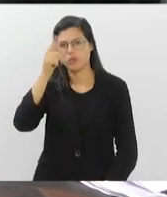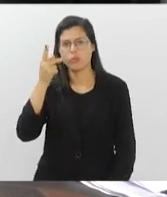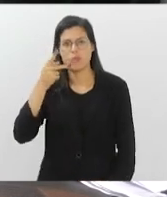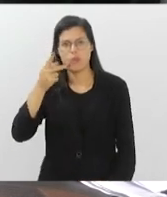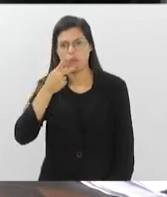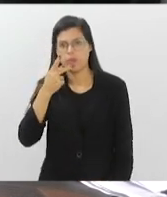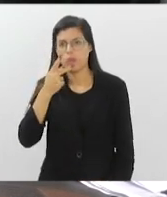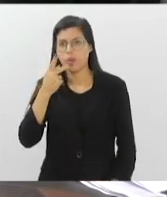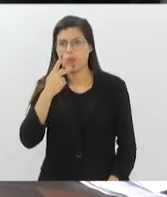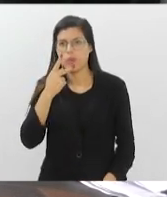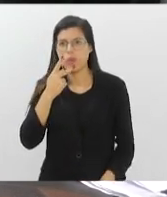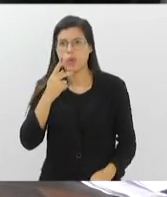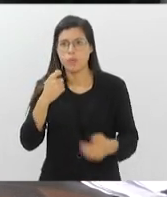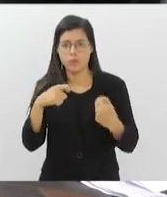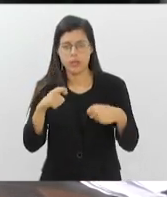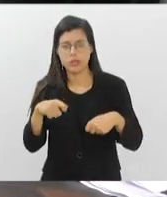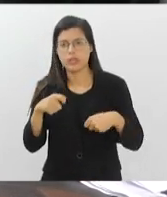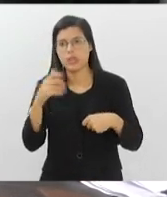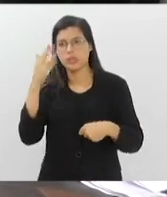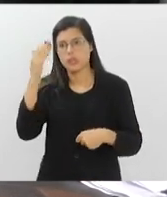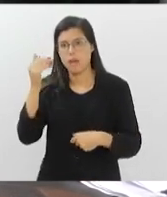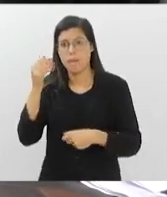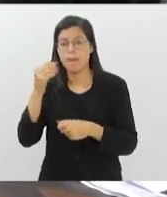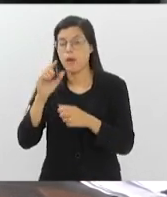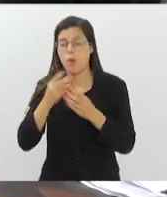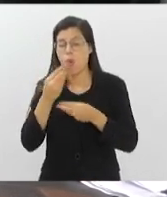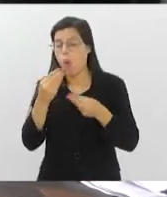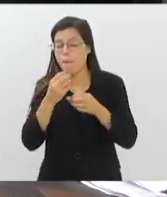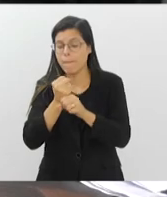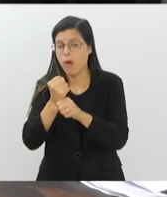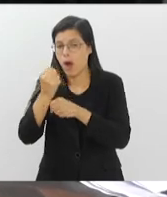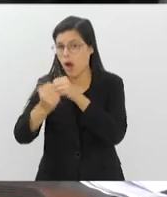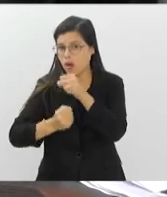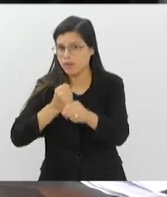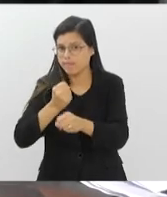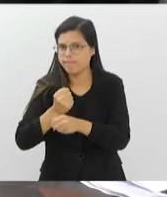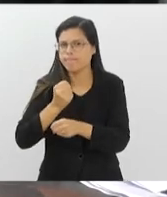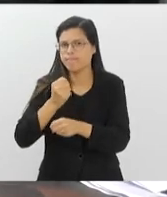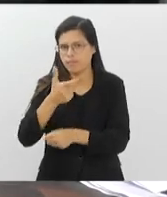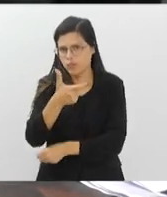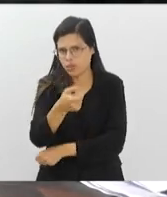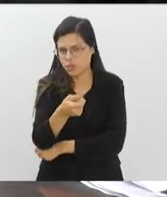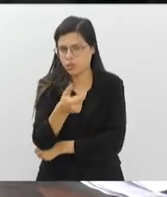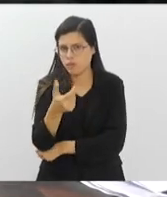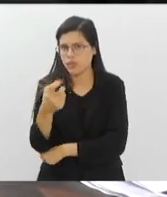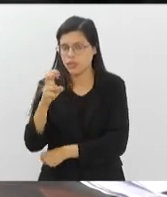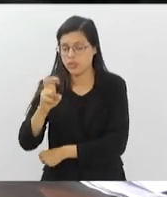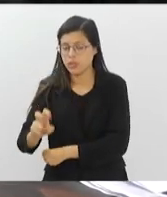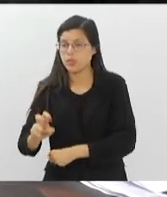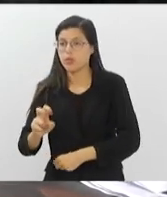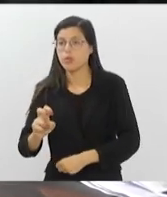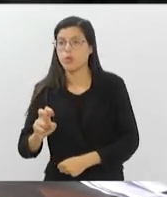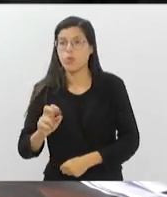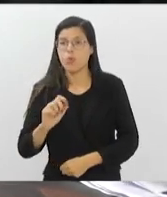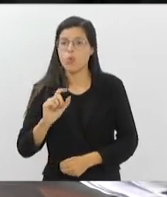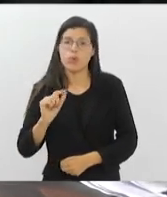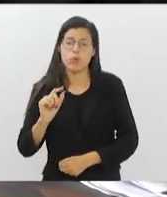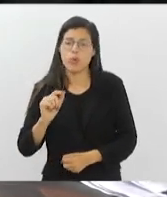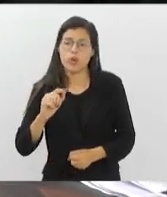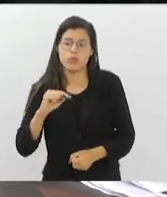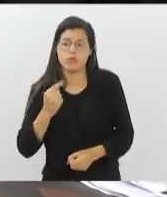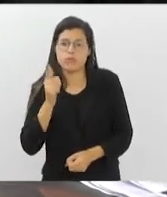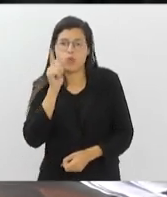intermediária entre o que vai valer para o ano que vem e o nosso que foi aprovar enquanto a bicicleta estava